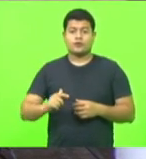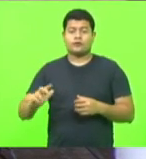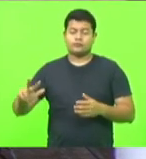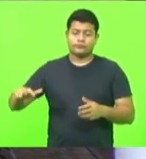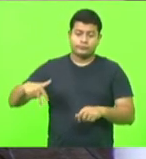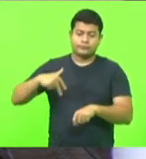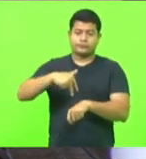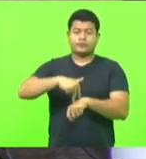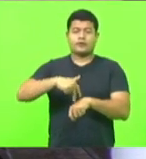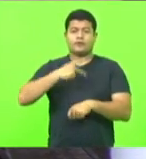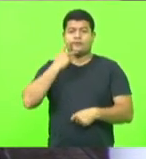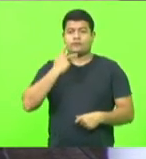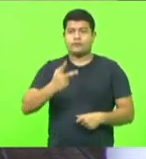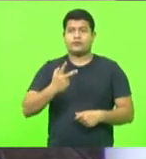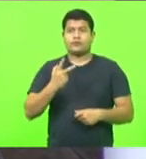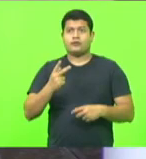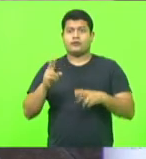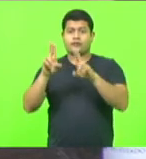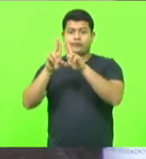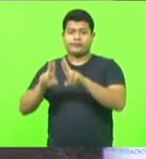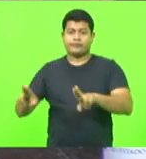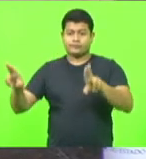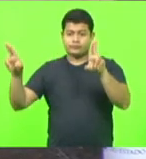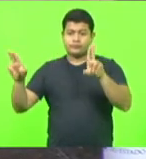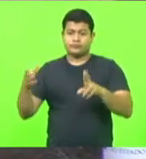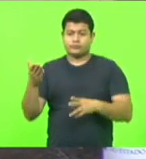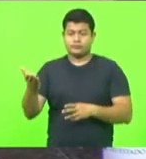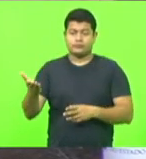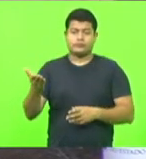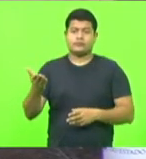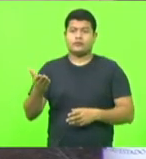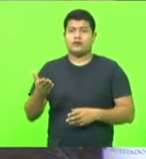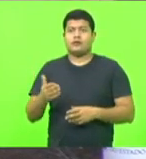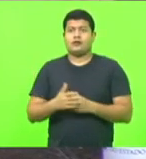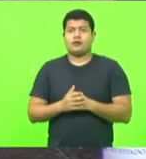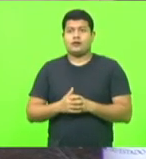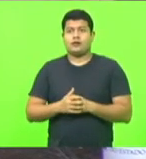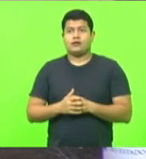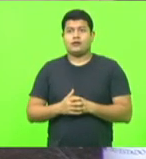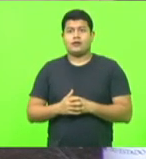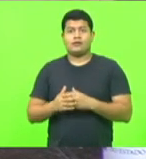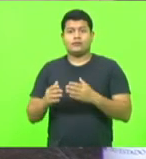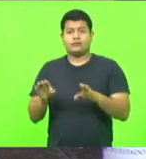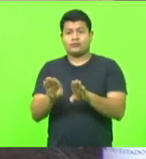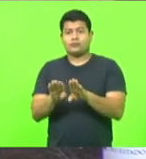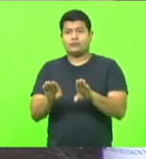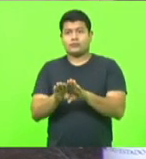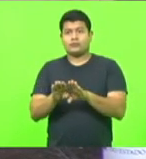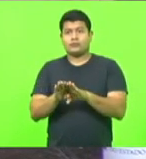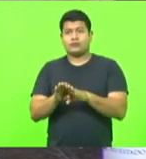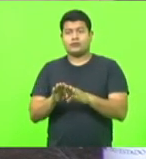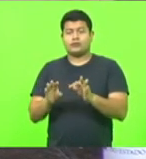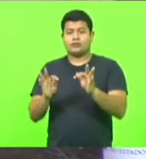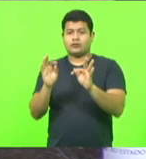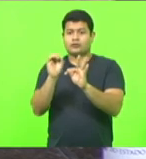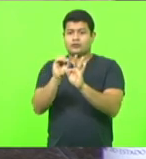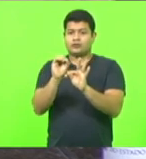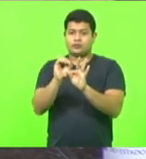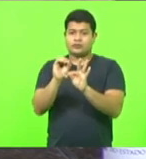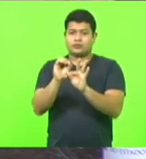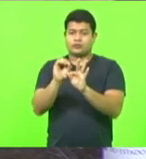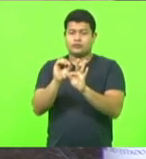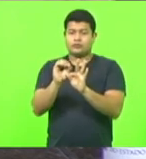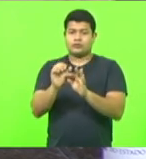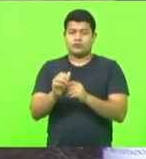a nossa Universidade Federal, o nosso Instituto Técnico de Educação,